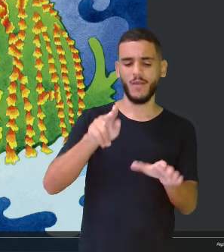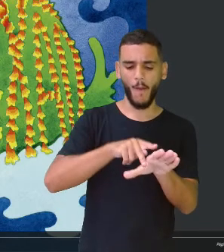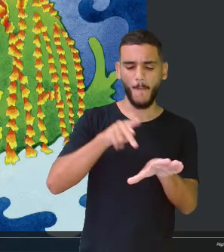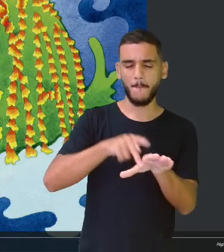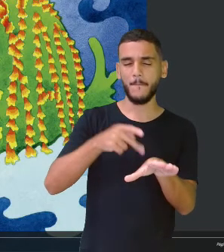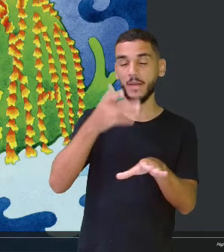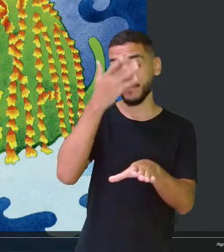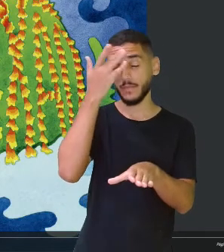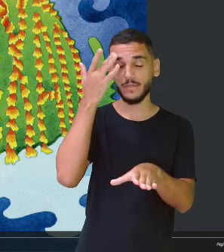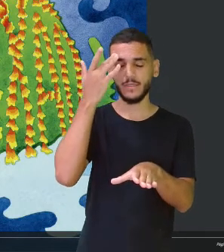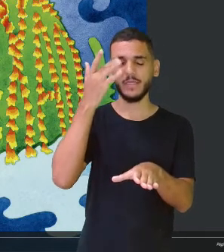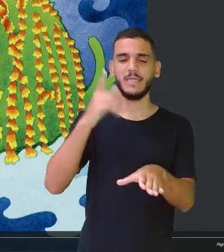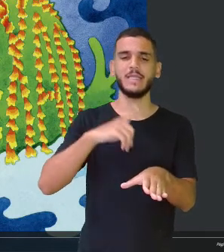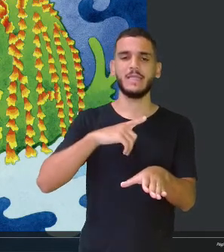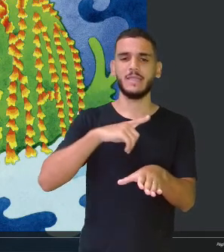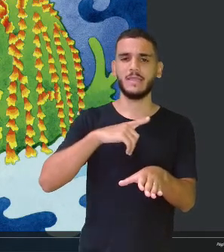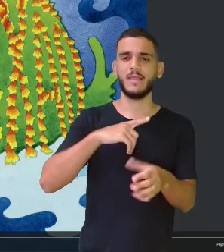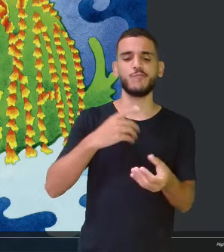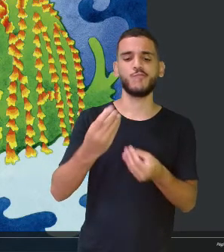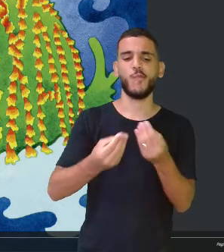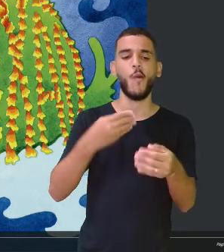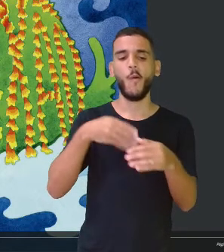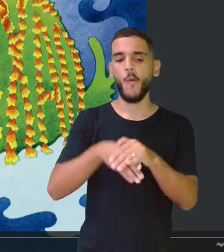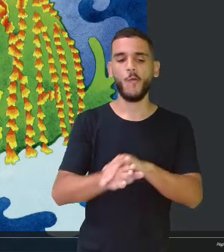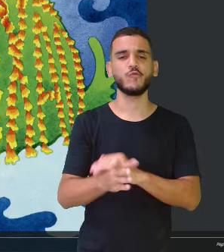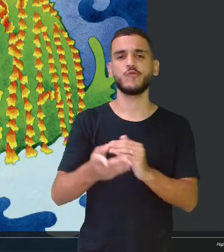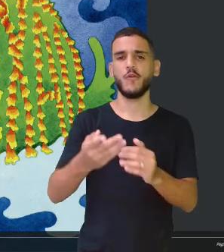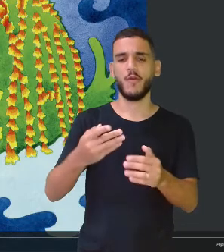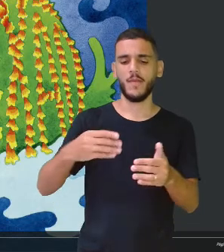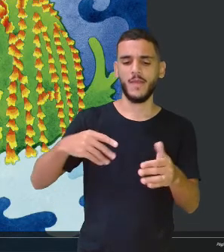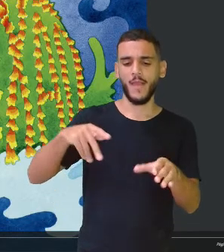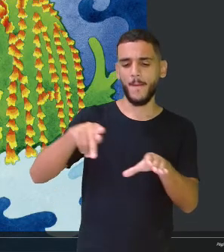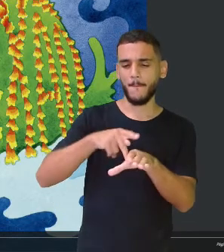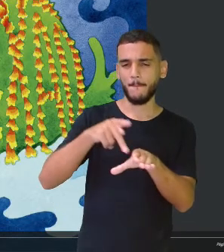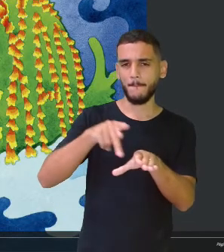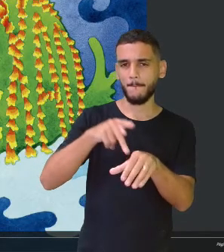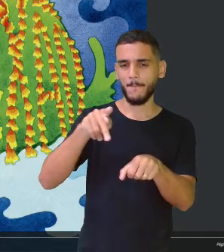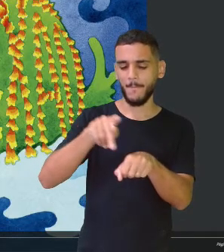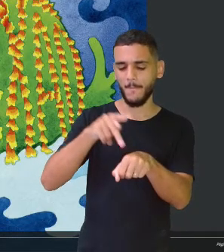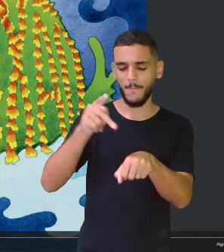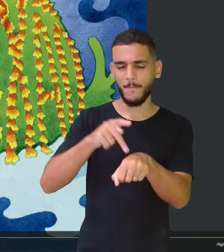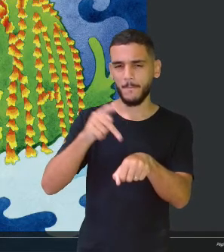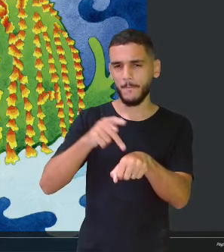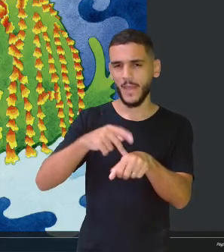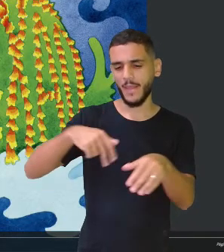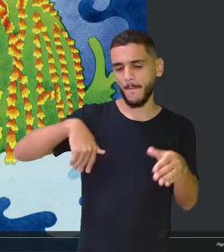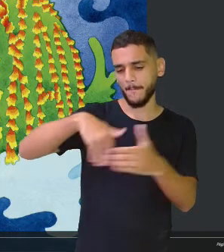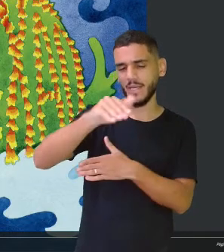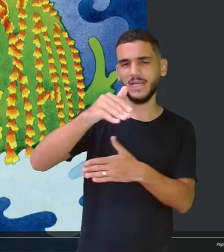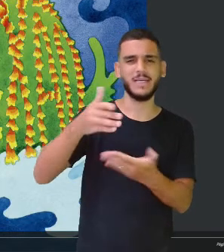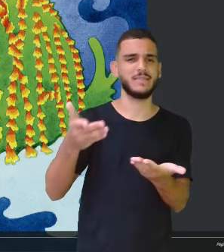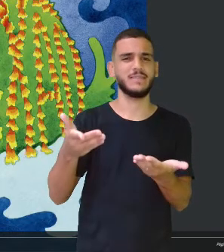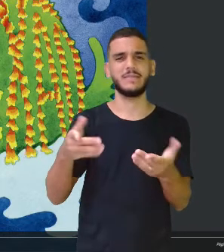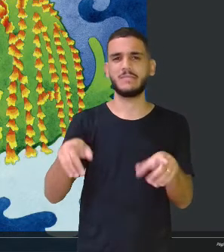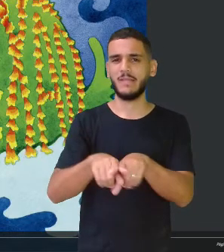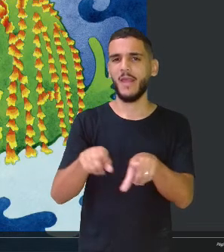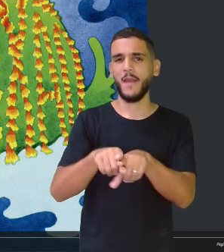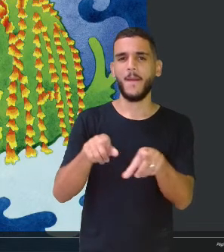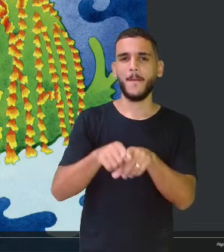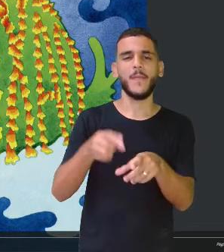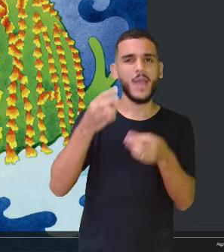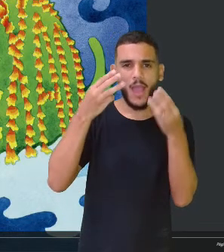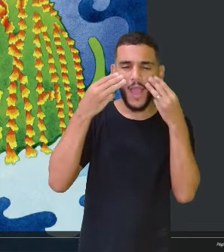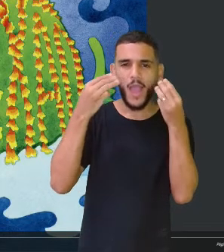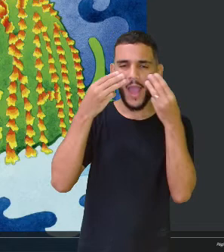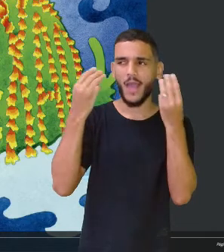tinha a mania de chutar tudo. Chutava bola, chutava pedra, até gato ele chutava. Oh, um dia ele chutou um